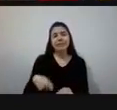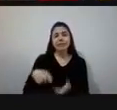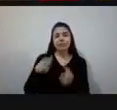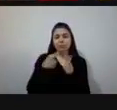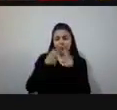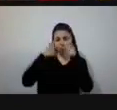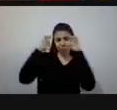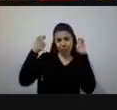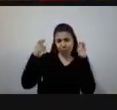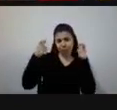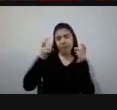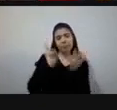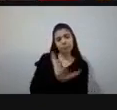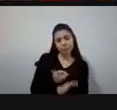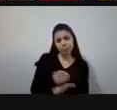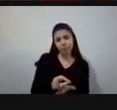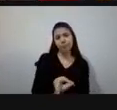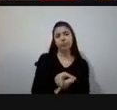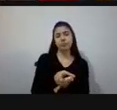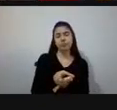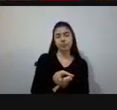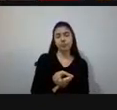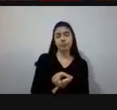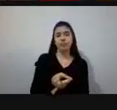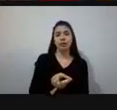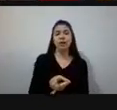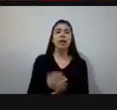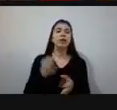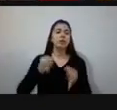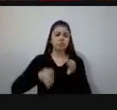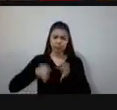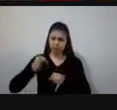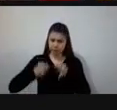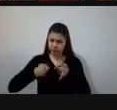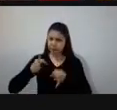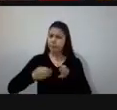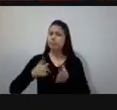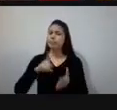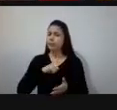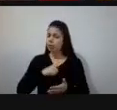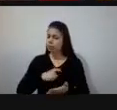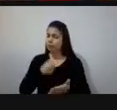tribunais têm exigido isso mais dos juízes, têm trazido mais cursos, mais elementos, mais